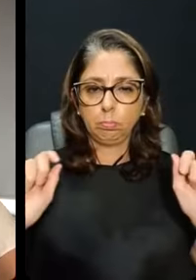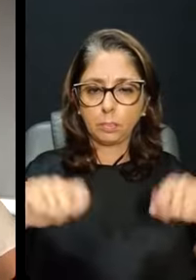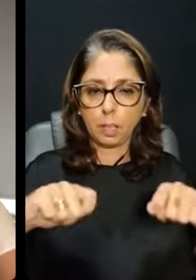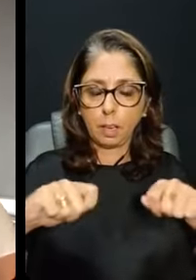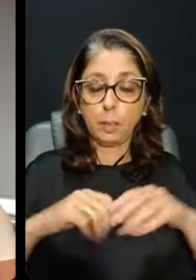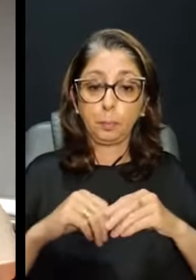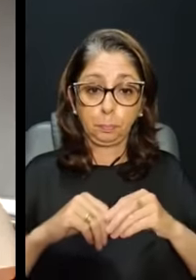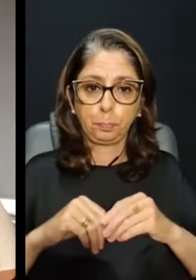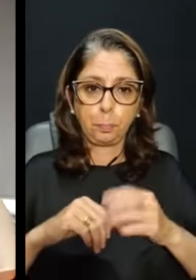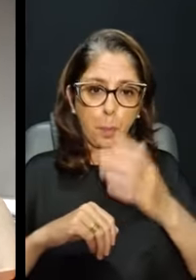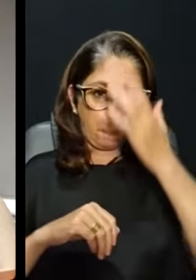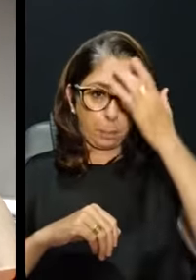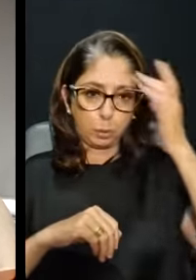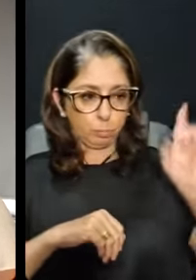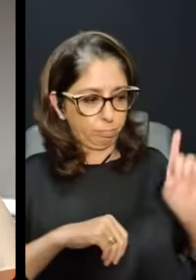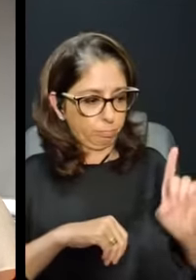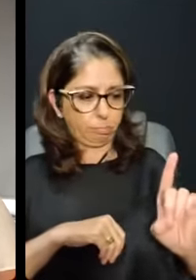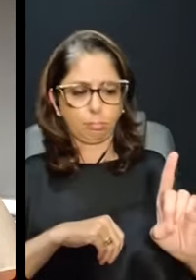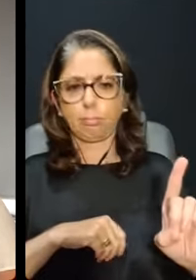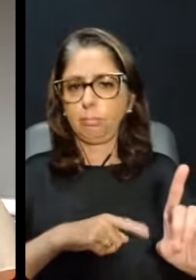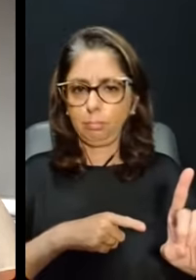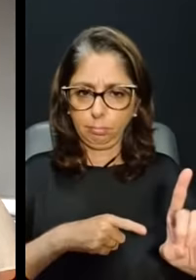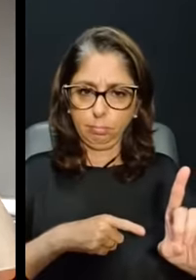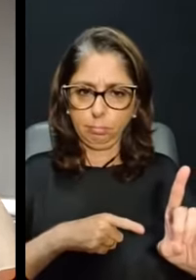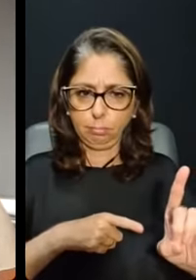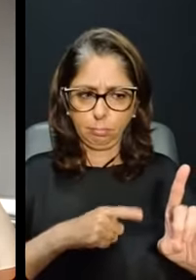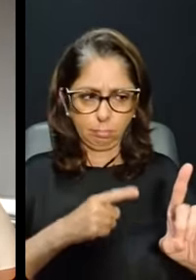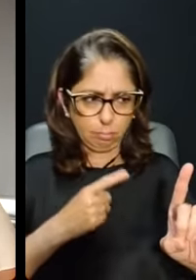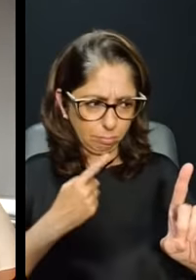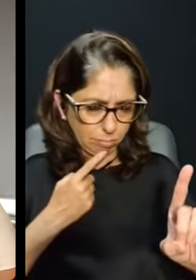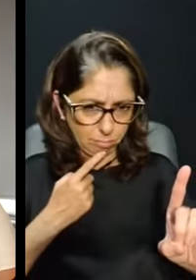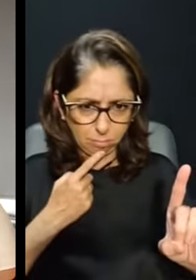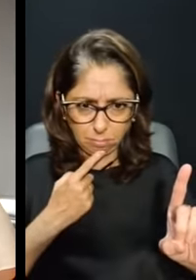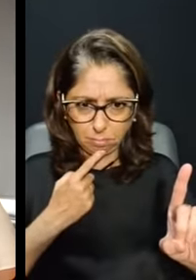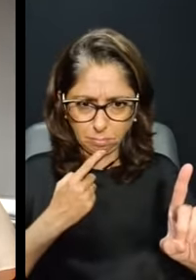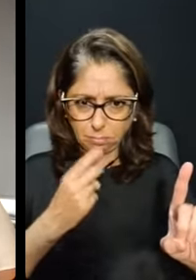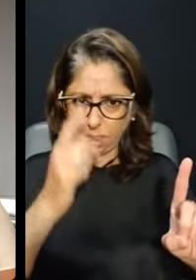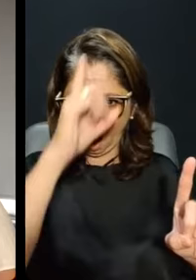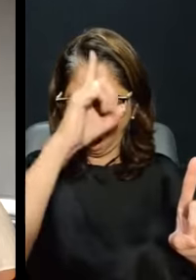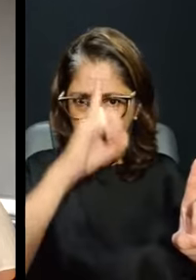ela falou: tá, mas a cor amarela é a que mais causa